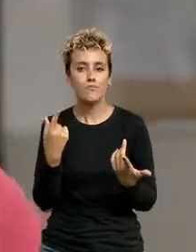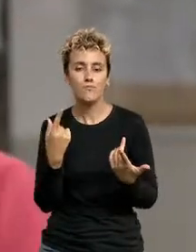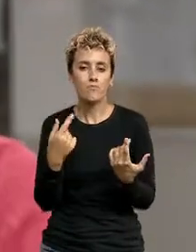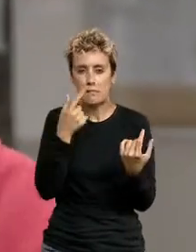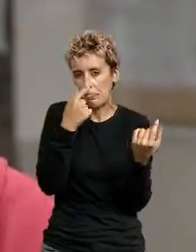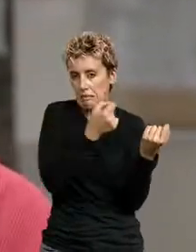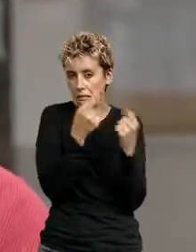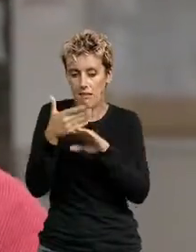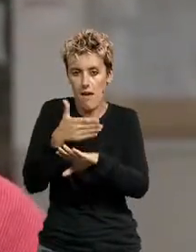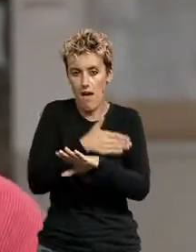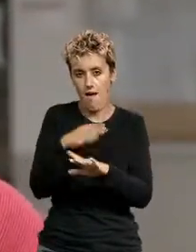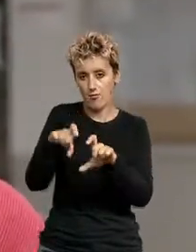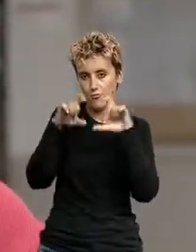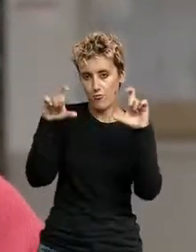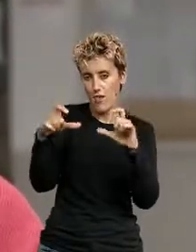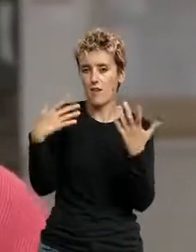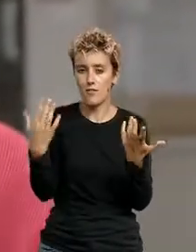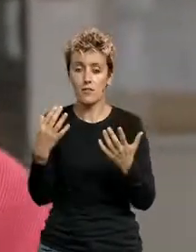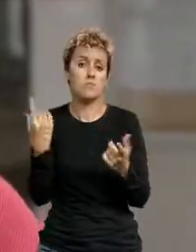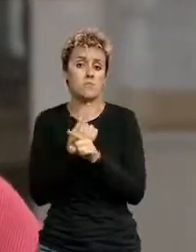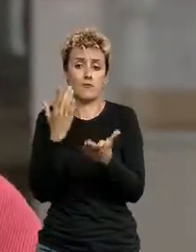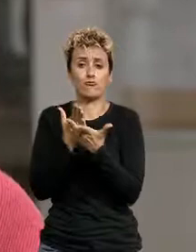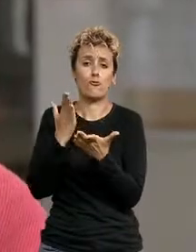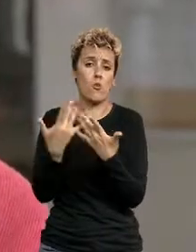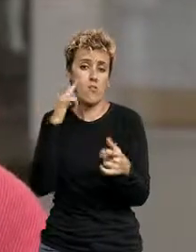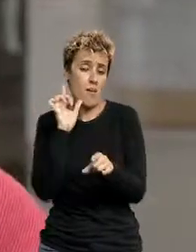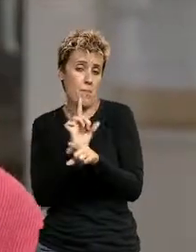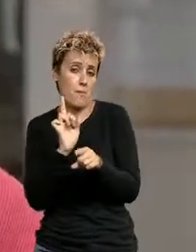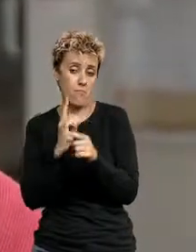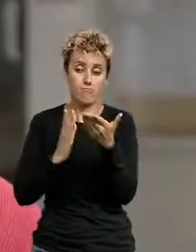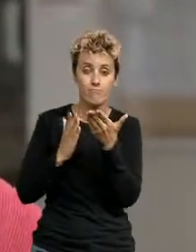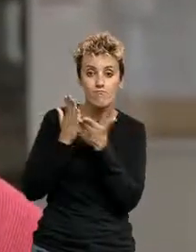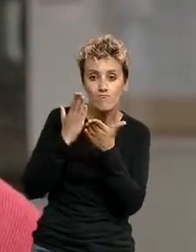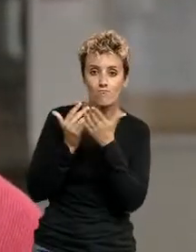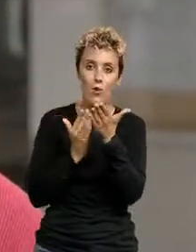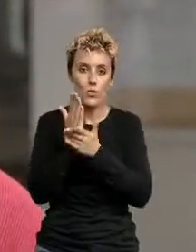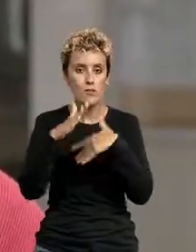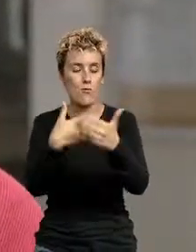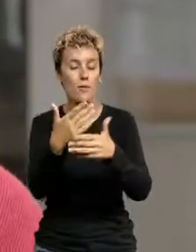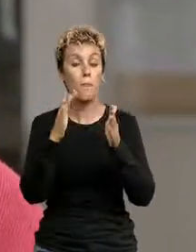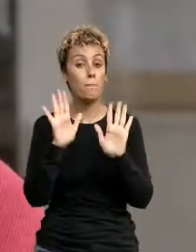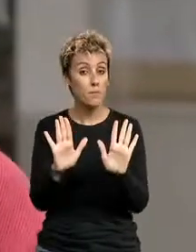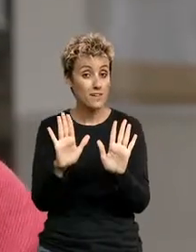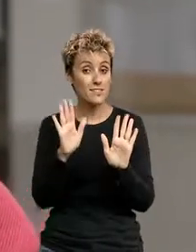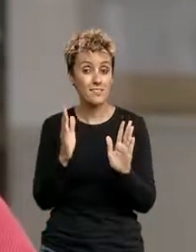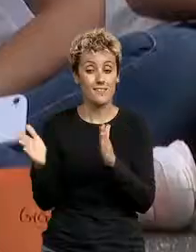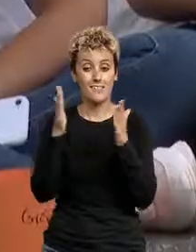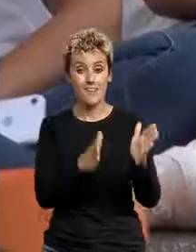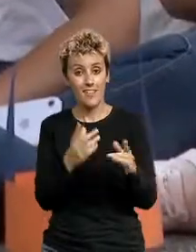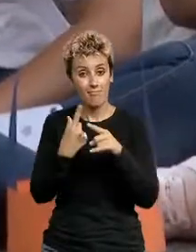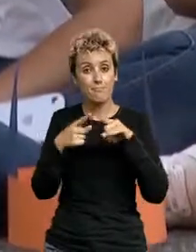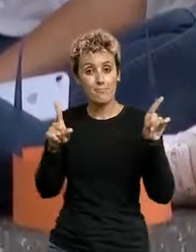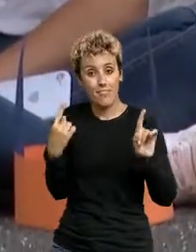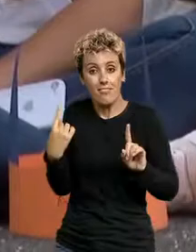que eles fizeram no passado, portanto é uma escola, vão continuar a estudar, mas tem uma diferença muito importante que eles vão